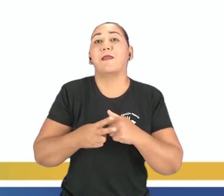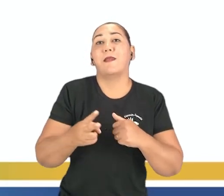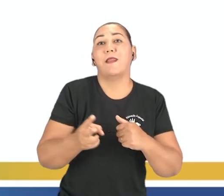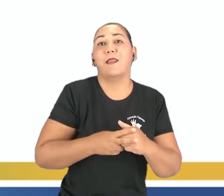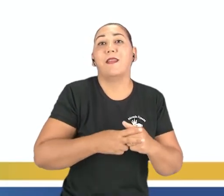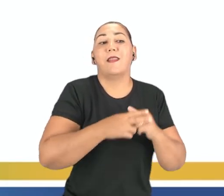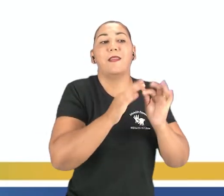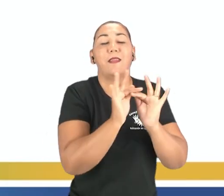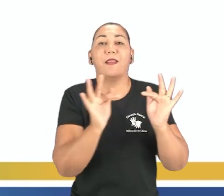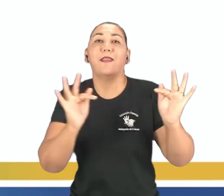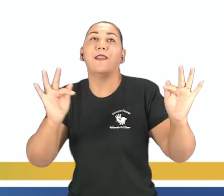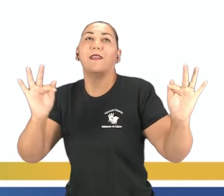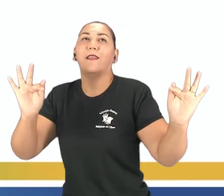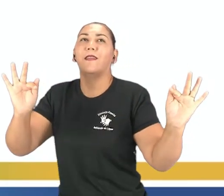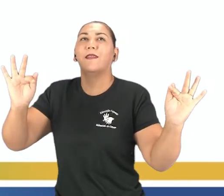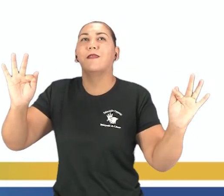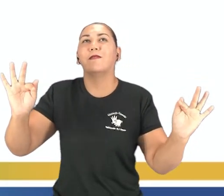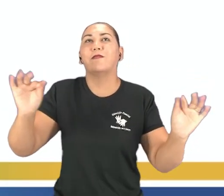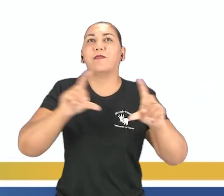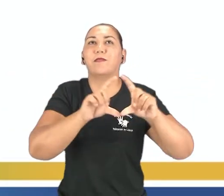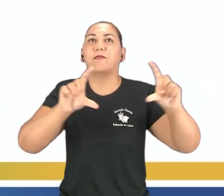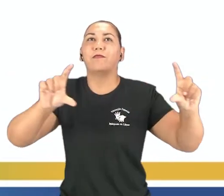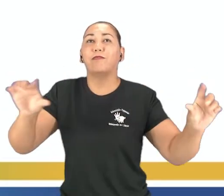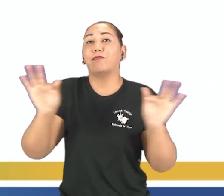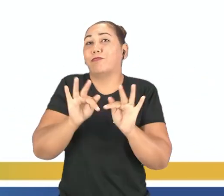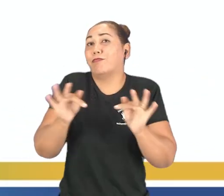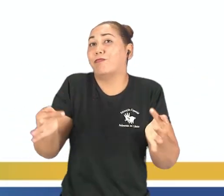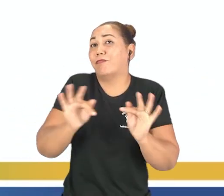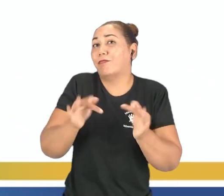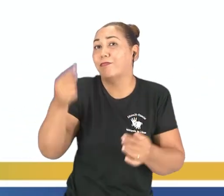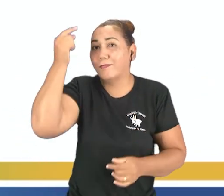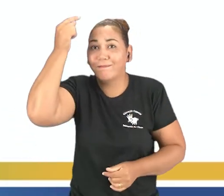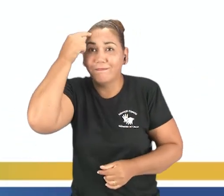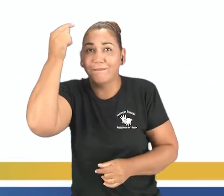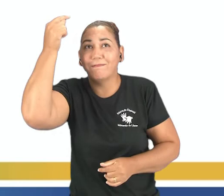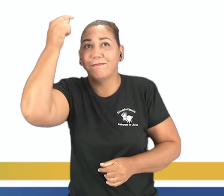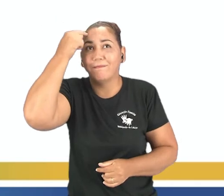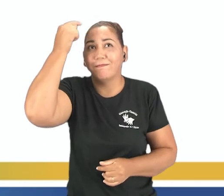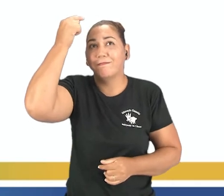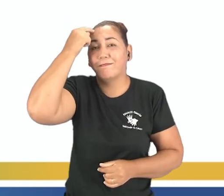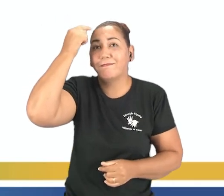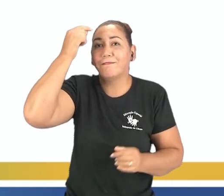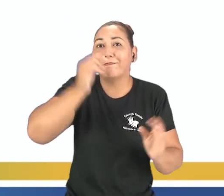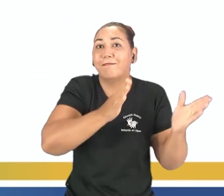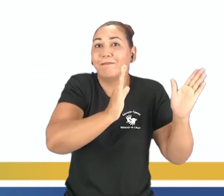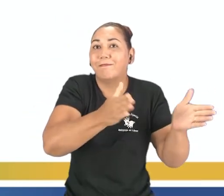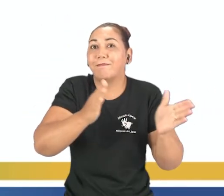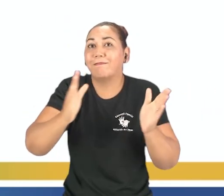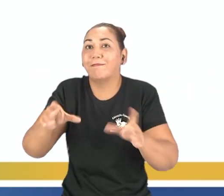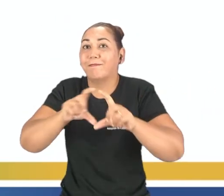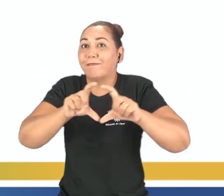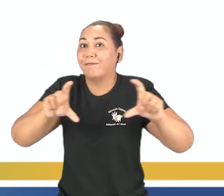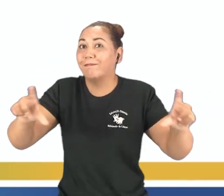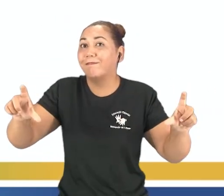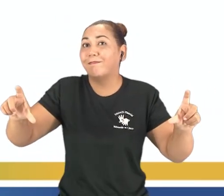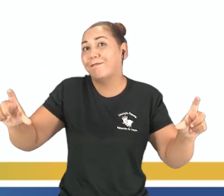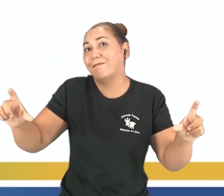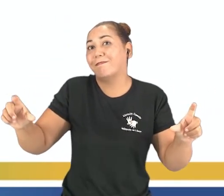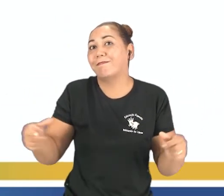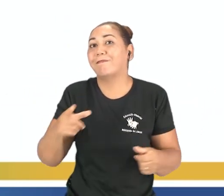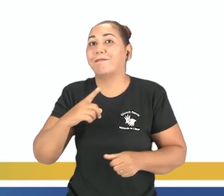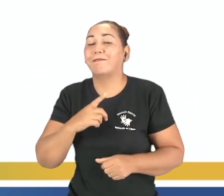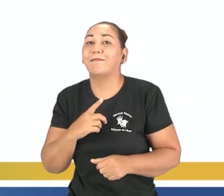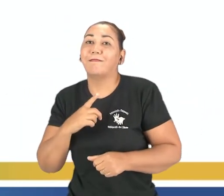isso, tem notão. O período não é só simples como pensa. No composto cabe mais de uma